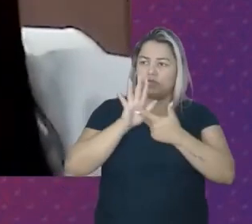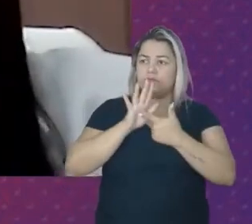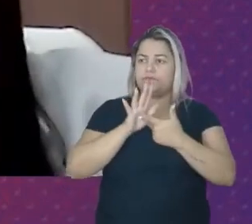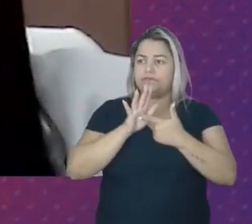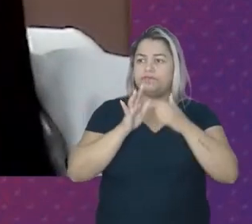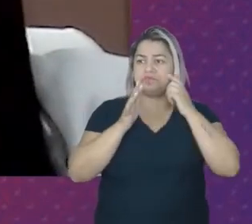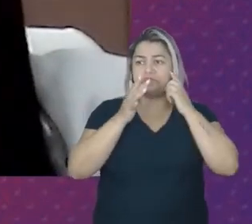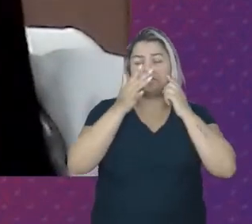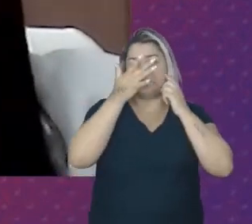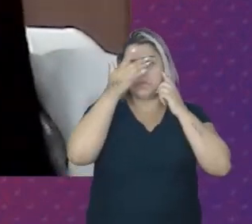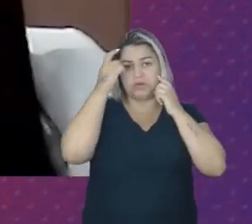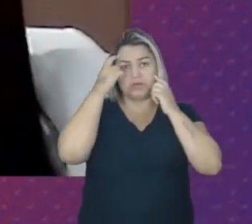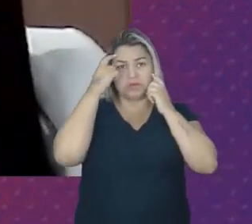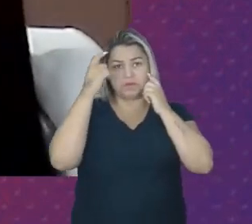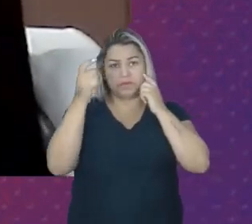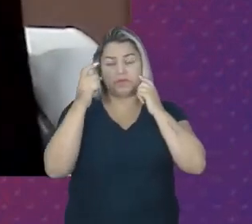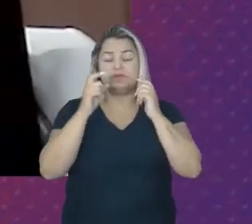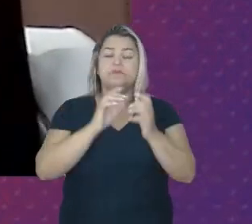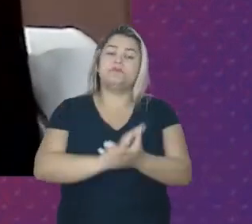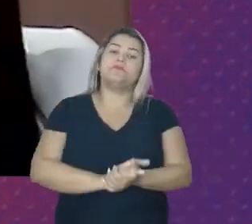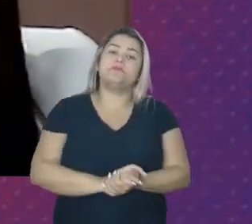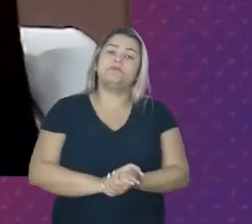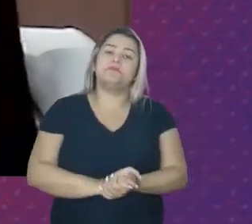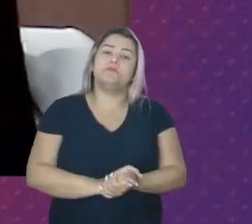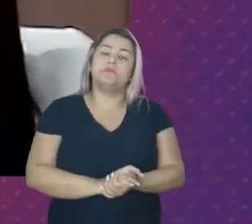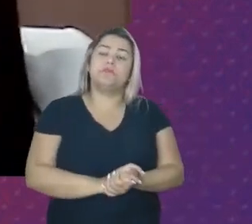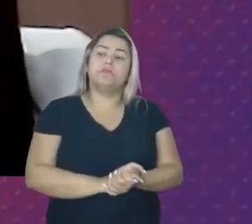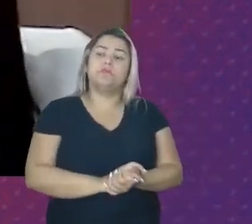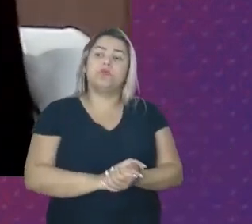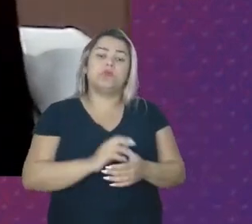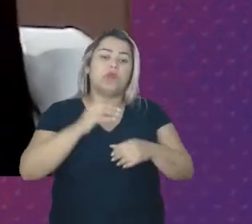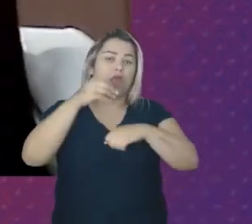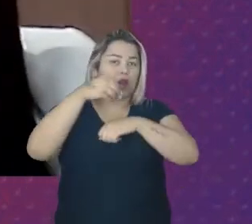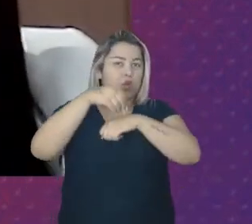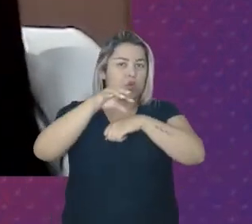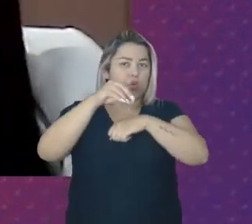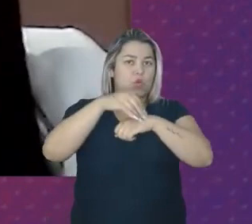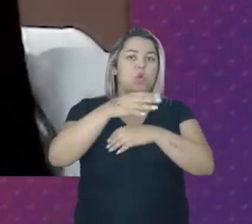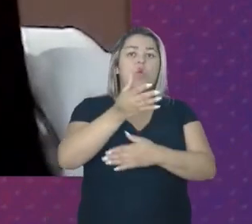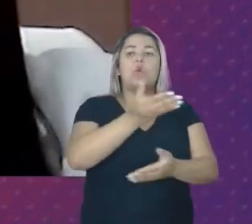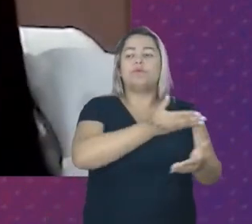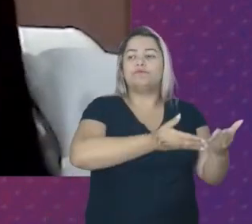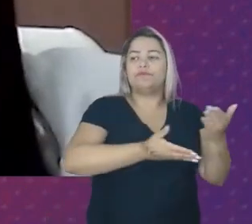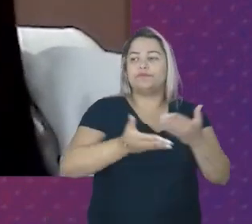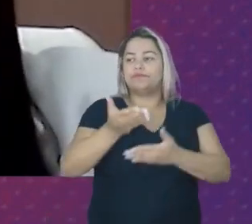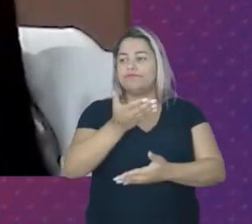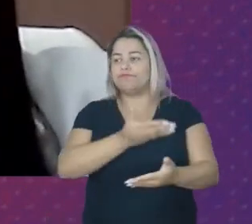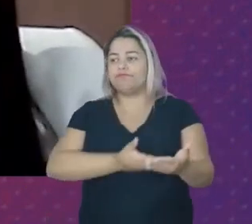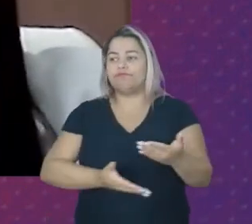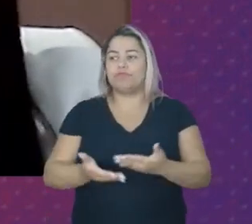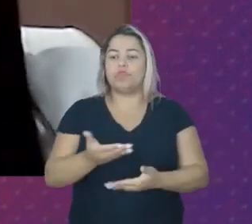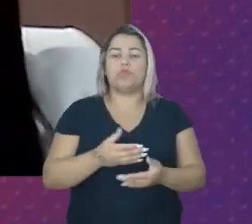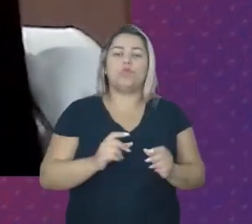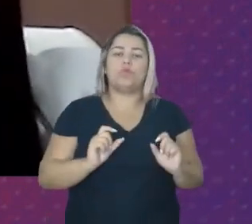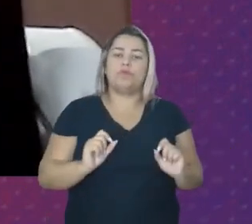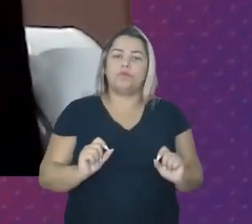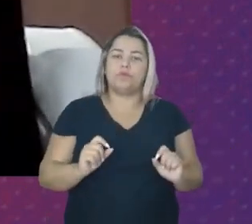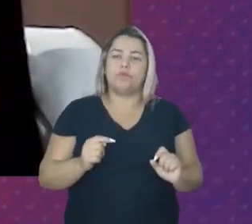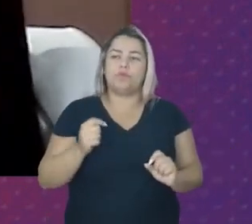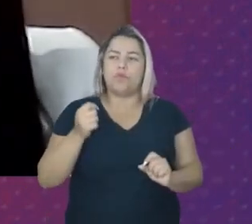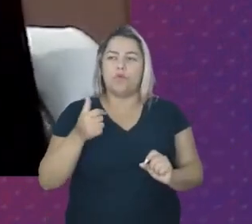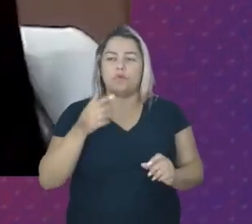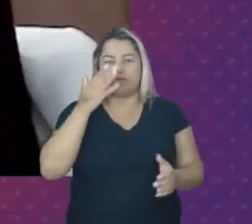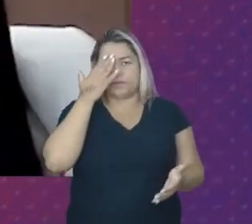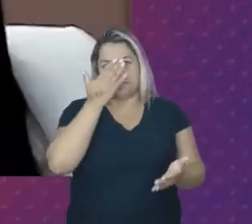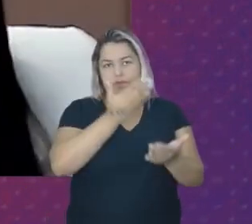pensamento. Então, eu quero compartilhar aqui com vocês agora um pouco sobre o que eu acredito que